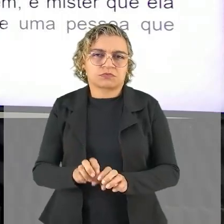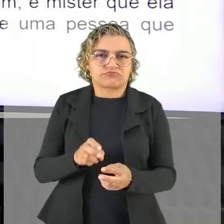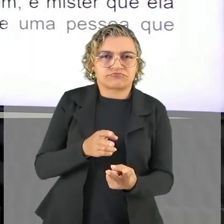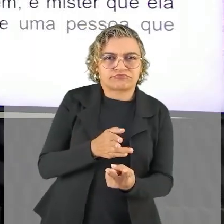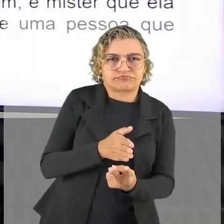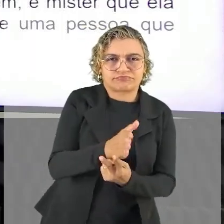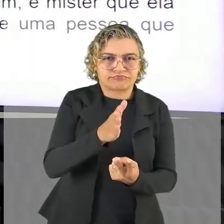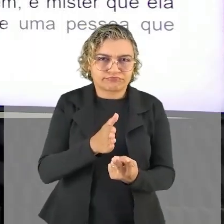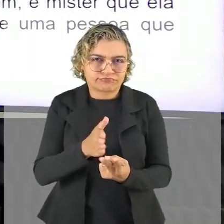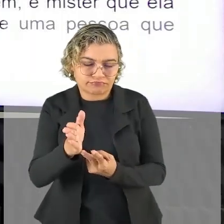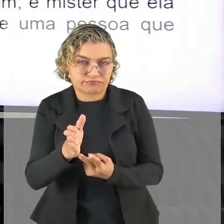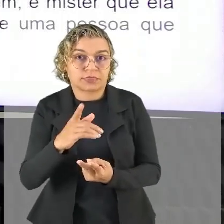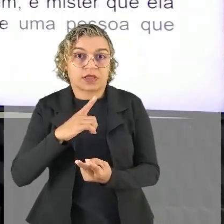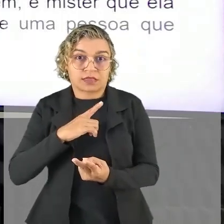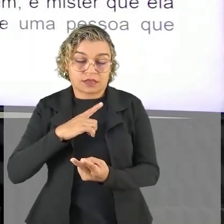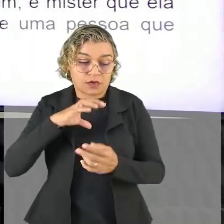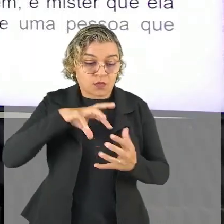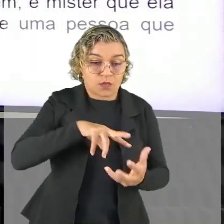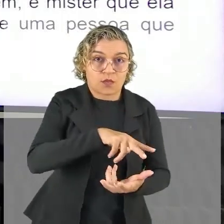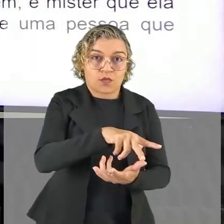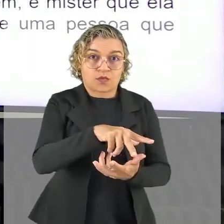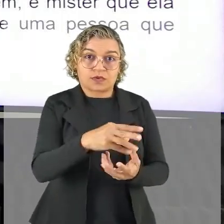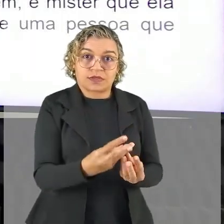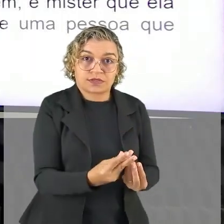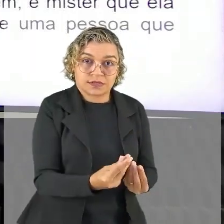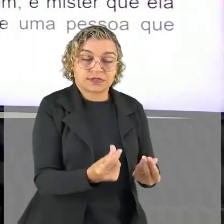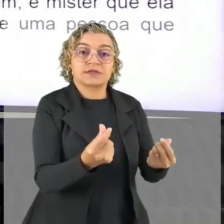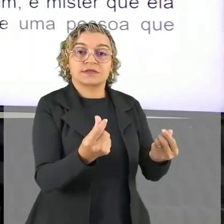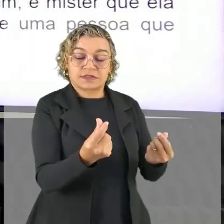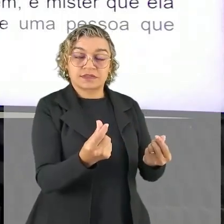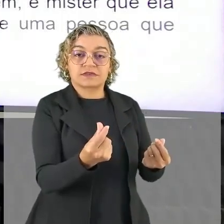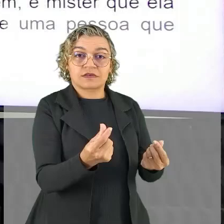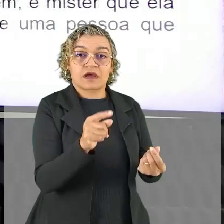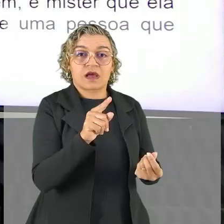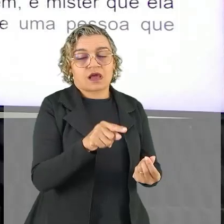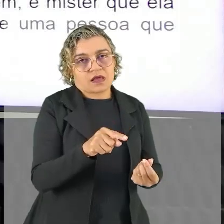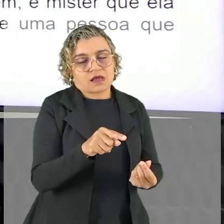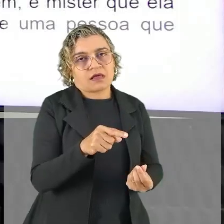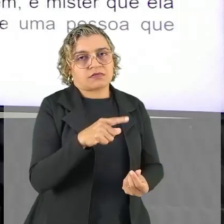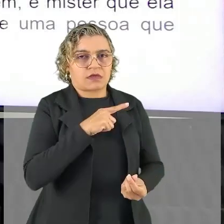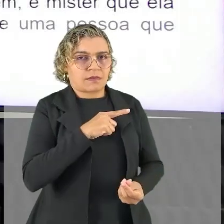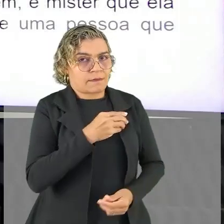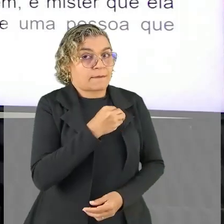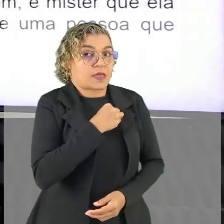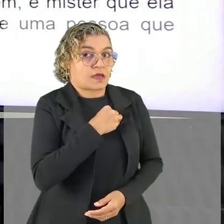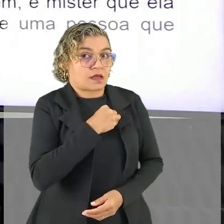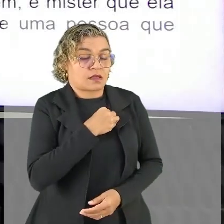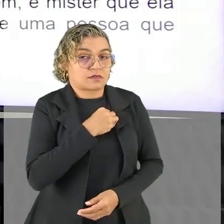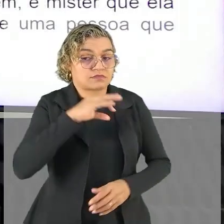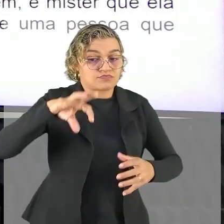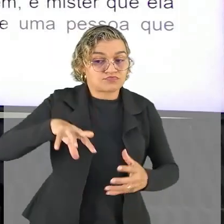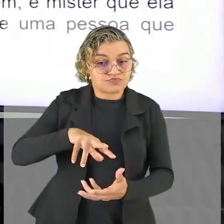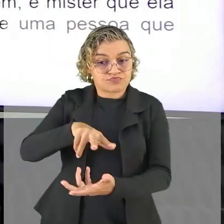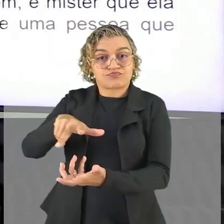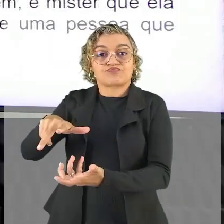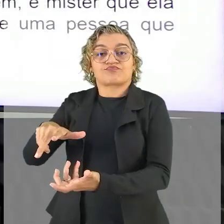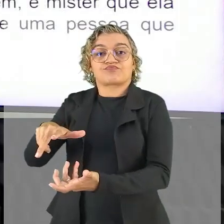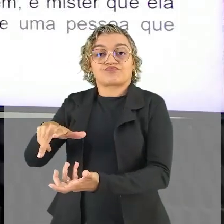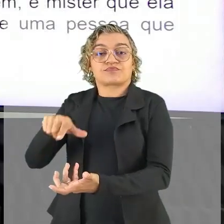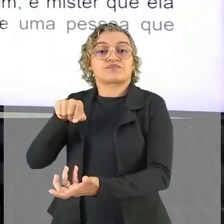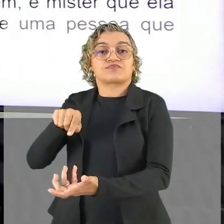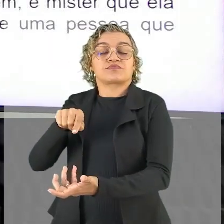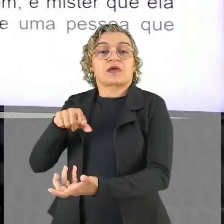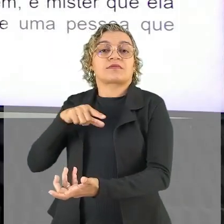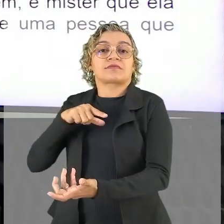existe esse mundo aqui sensível, que no caso agora é o mundo do pecado, e existe o mundo agora que vai ter uma ideia